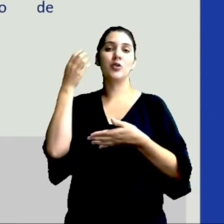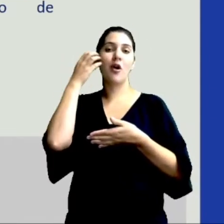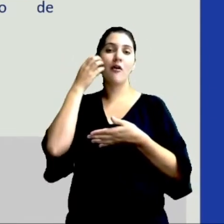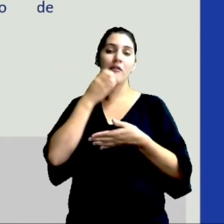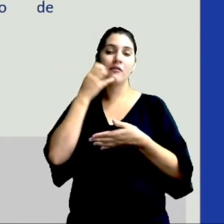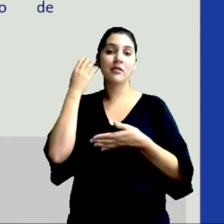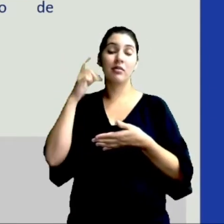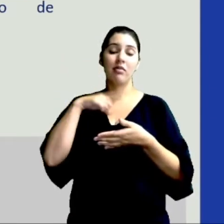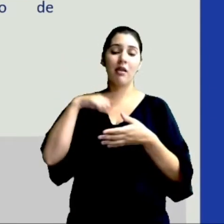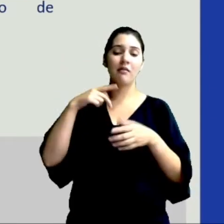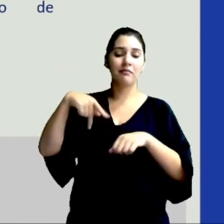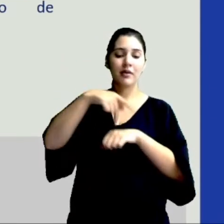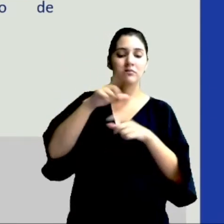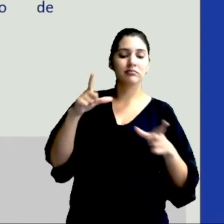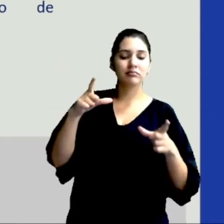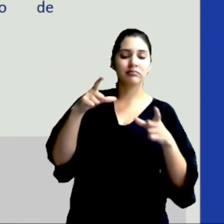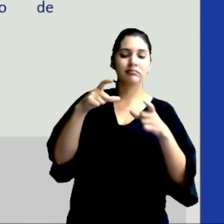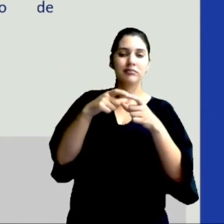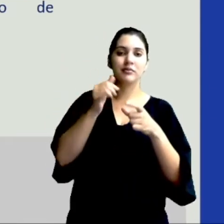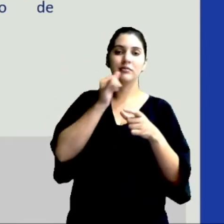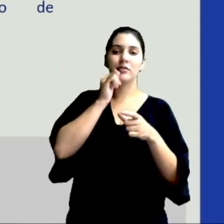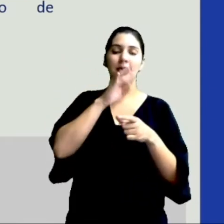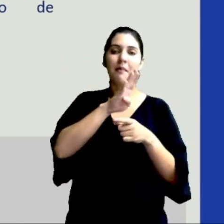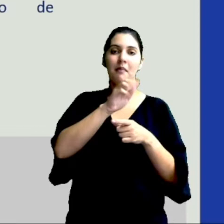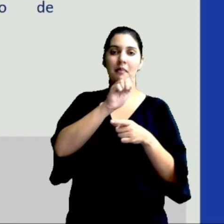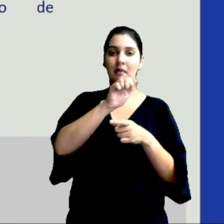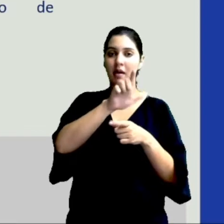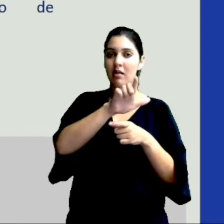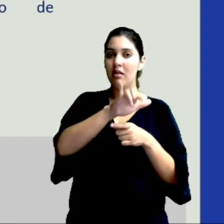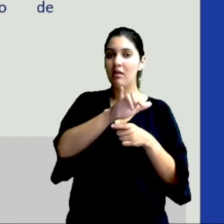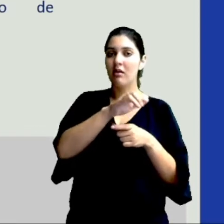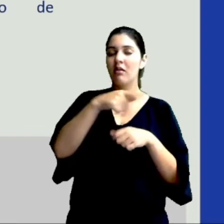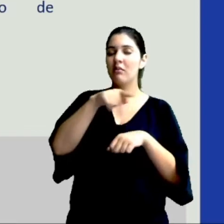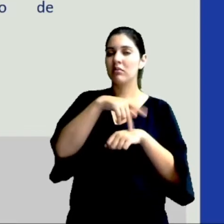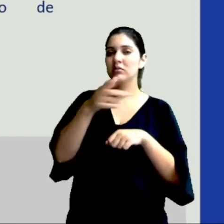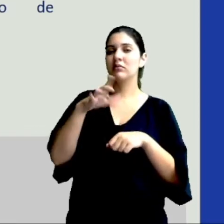ter países muito pequenos também, como o Bahrein, que tem